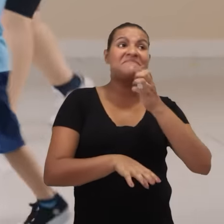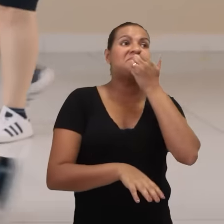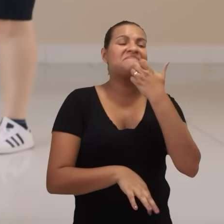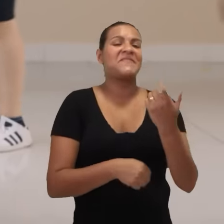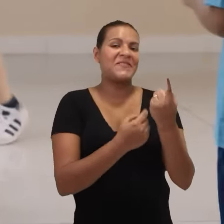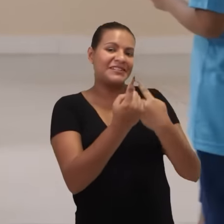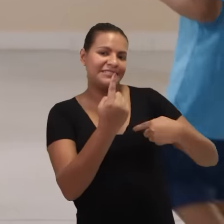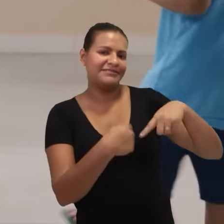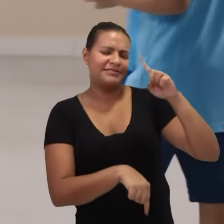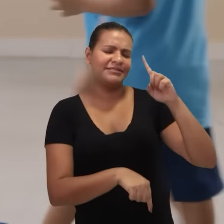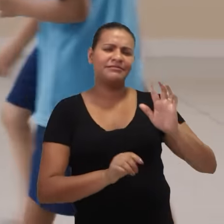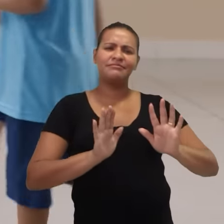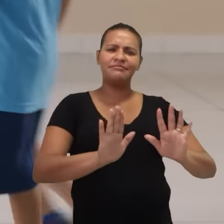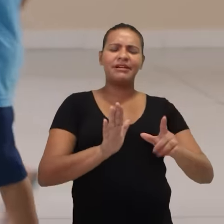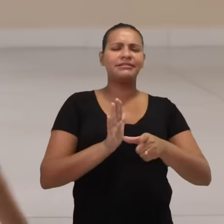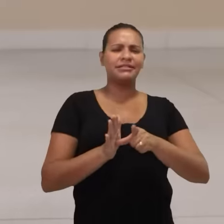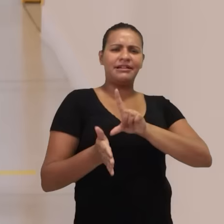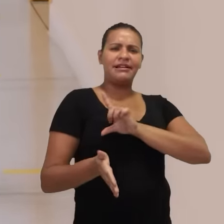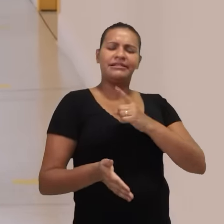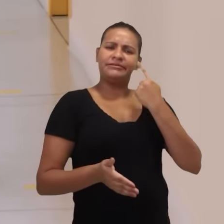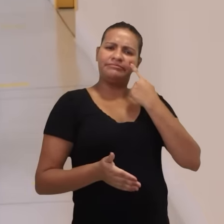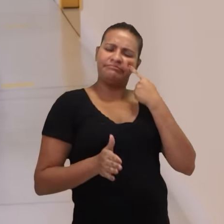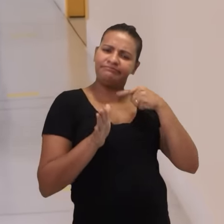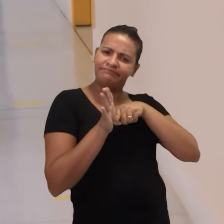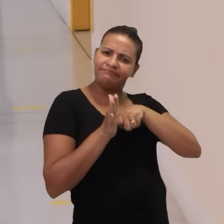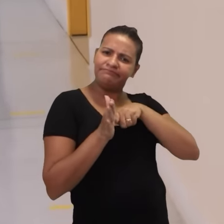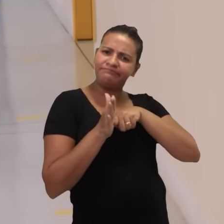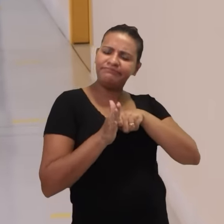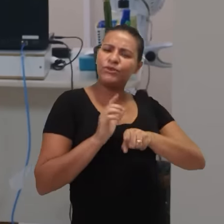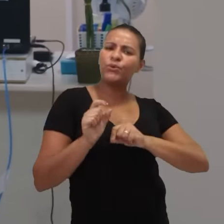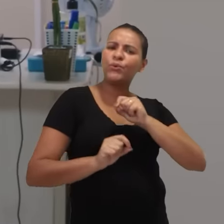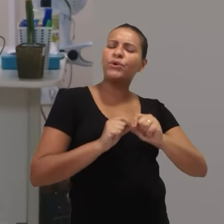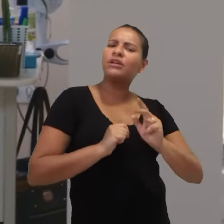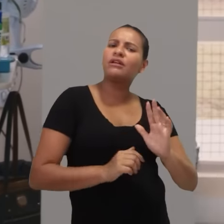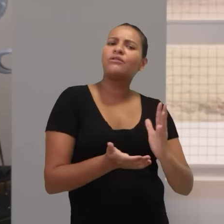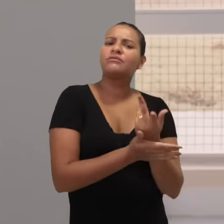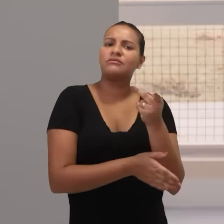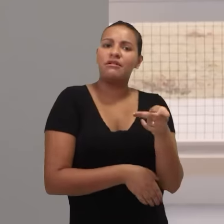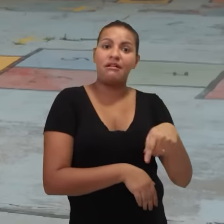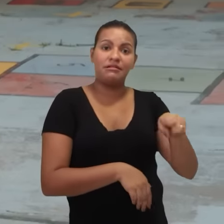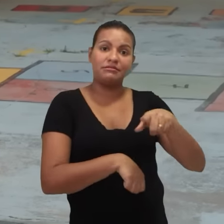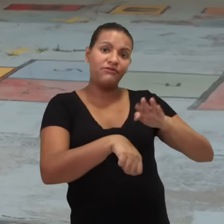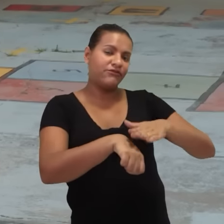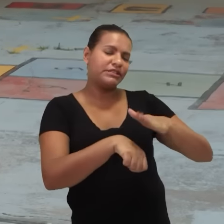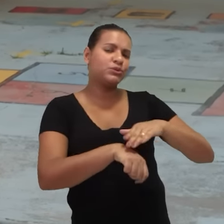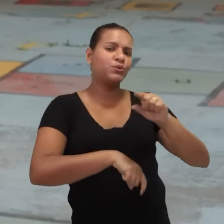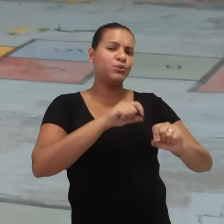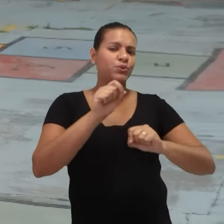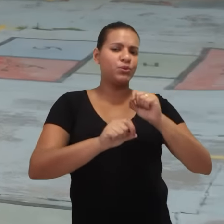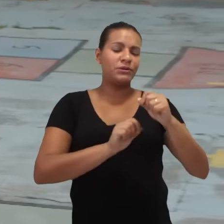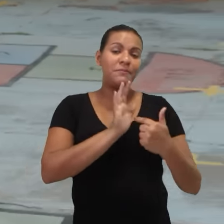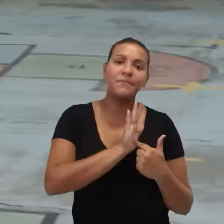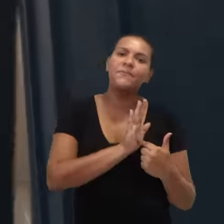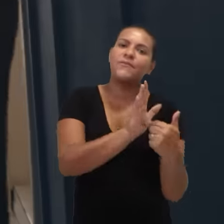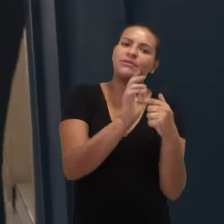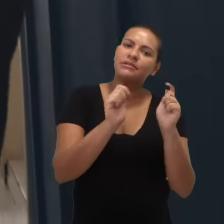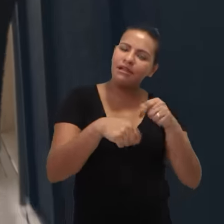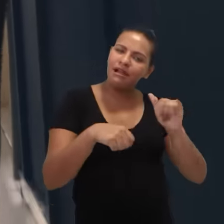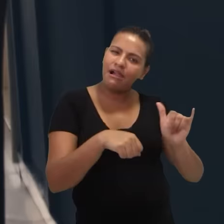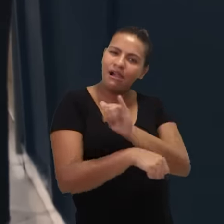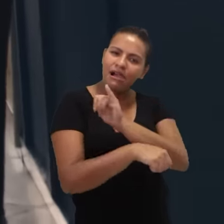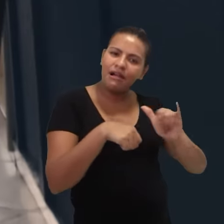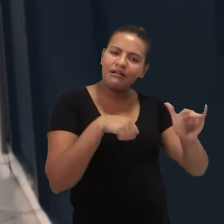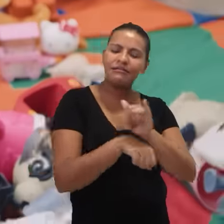antes estudamos porque elas são tão boas, quais foram os seus passos e o que eles fizeram, para a gente poder mostrar esses caminhos para